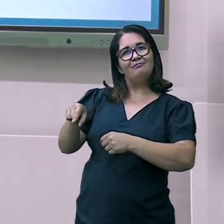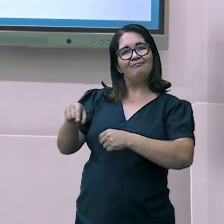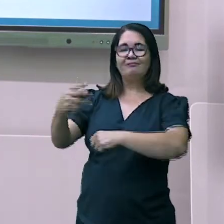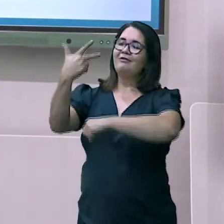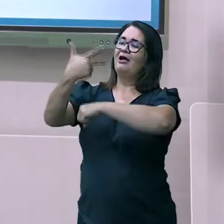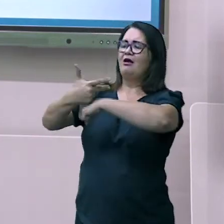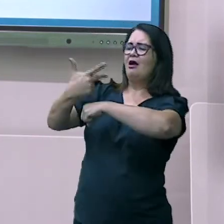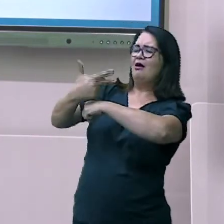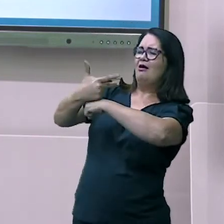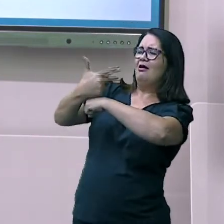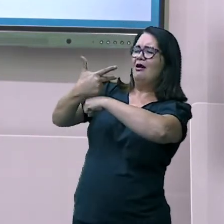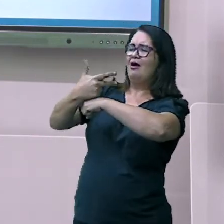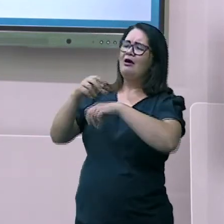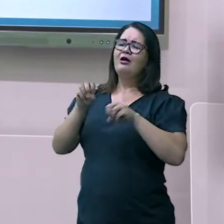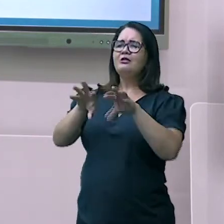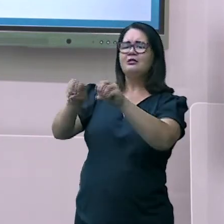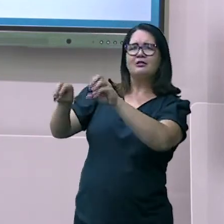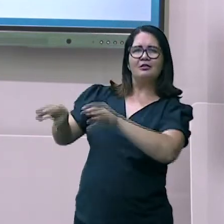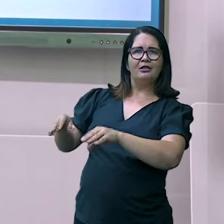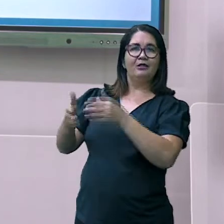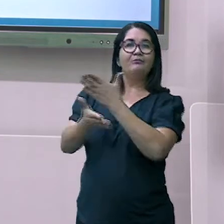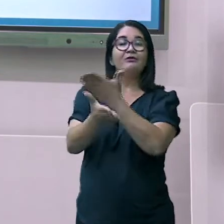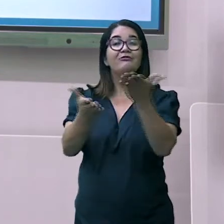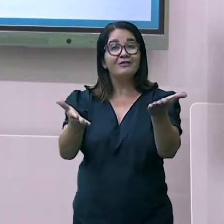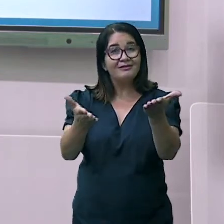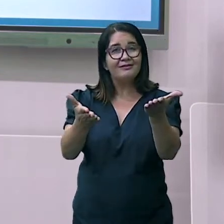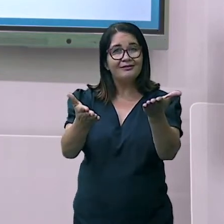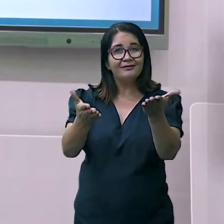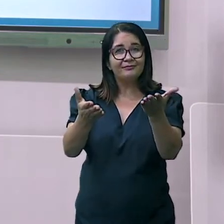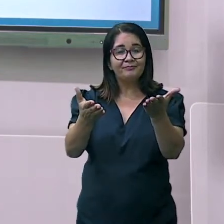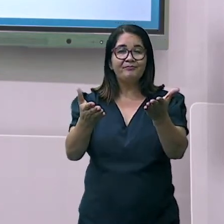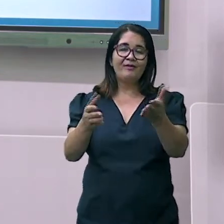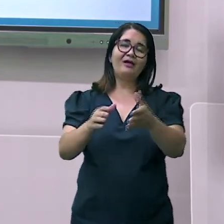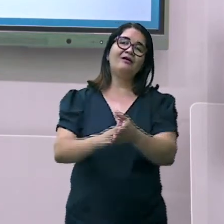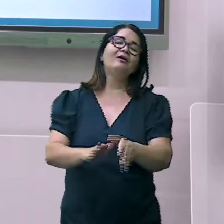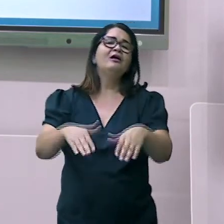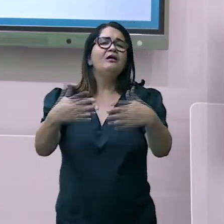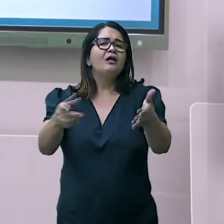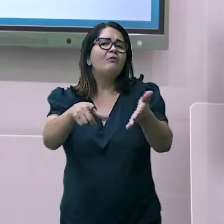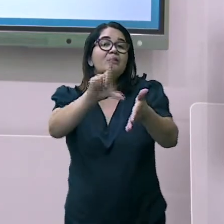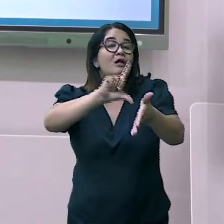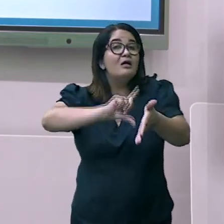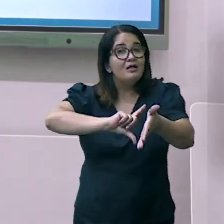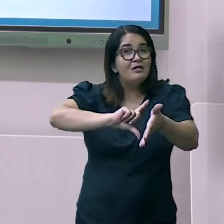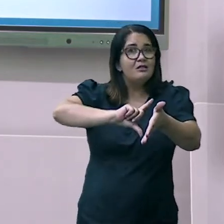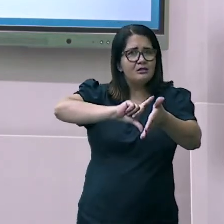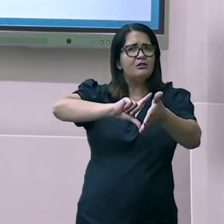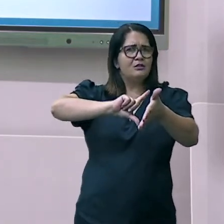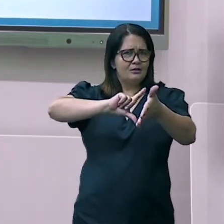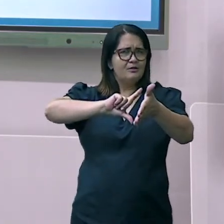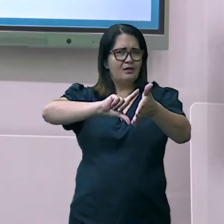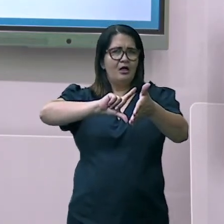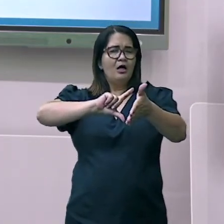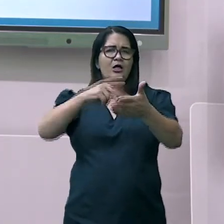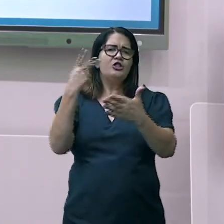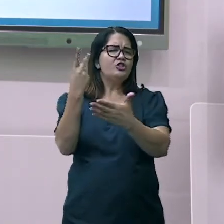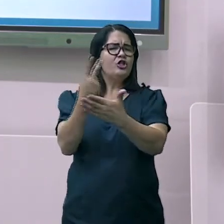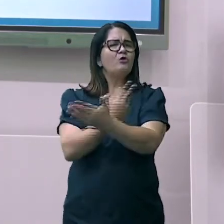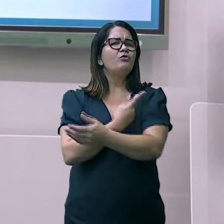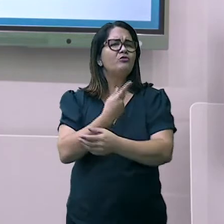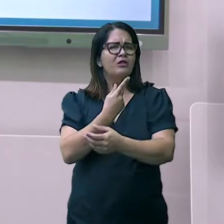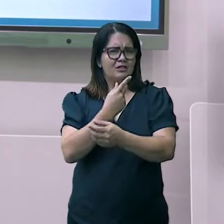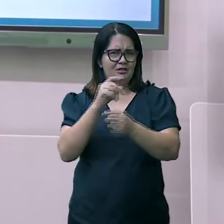aí do outro lado nos acompanhando. Mas mesmo antes disso acontecer, a evolução na maneira